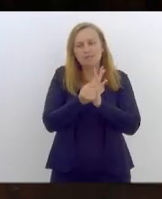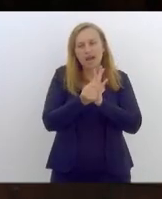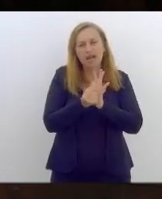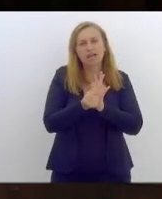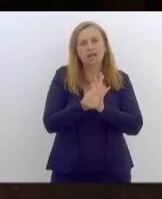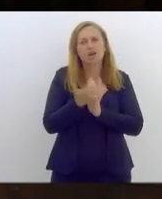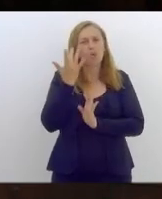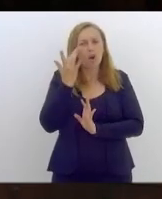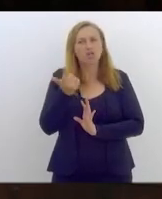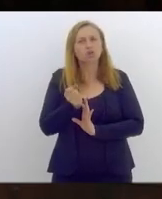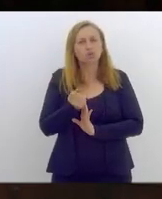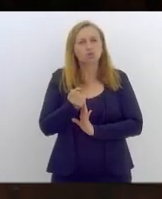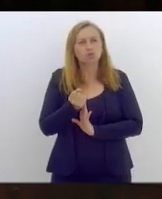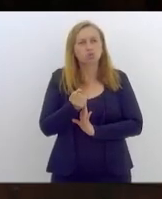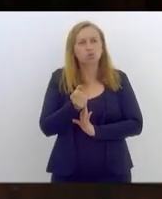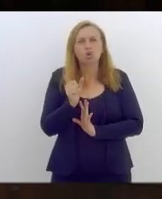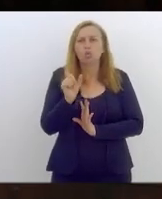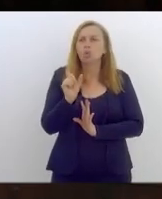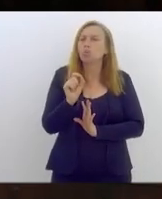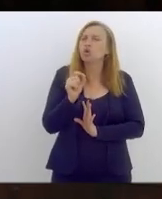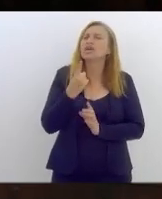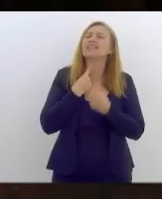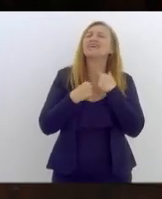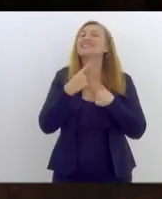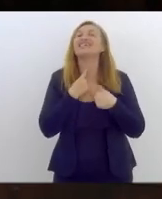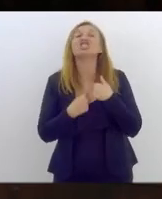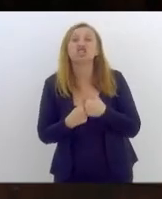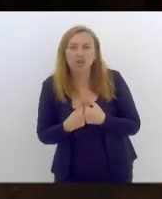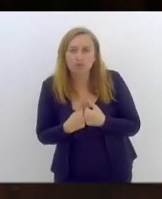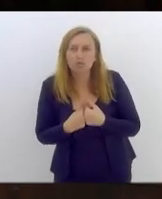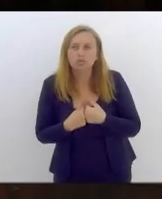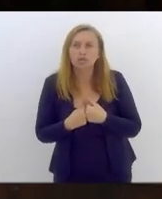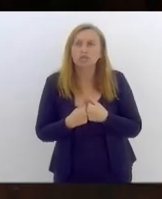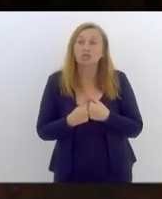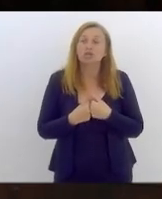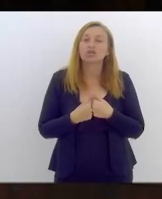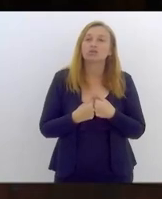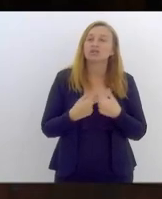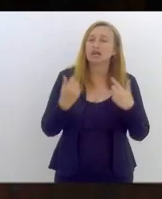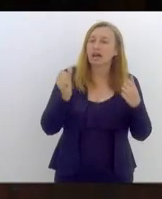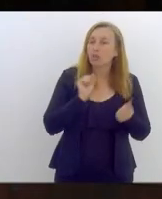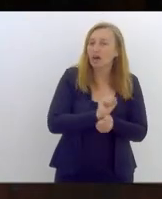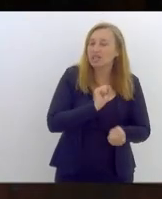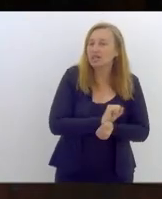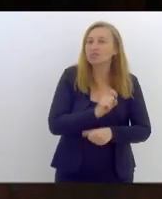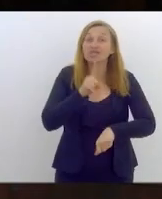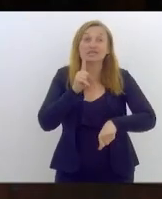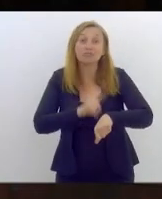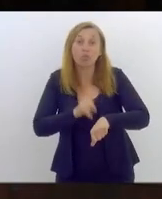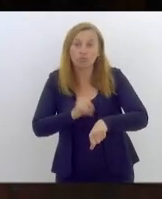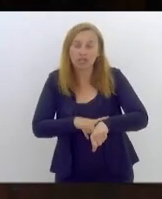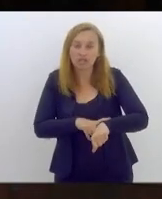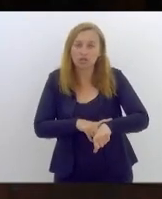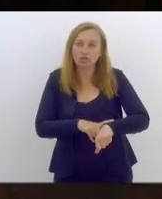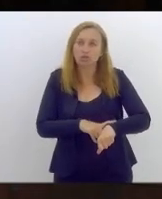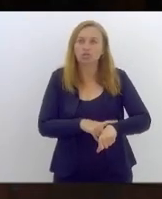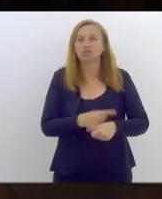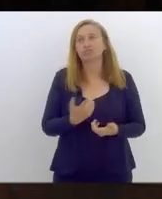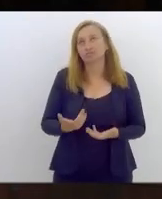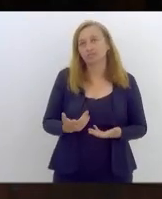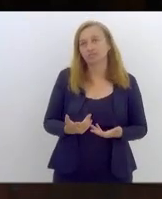muito o que a gente deseja, o que a gente espera nesse momento, quando a gente ainda